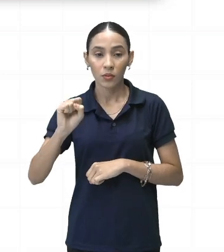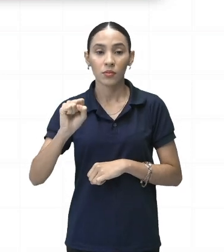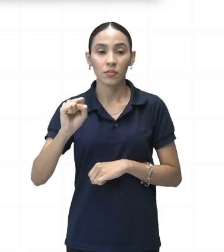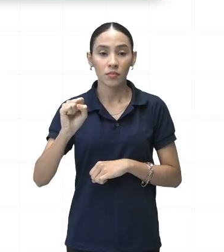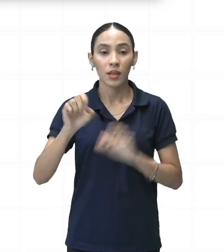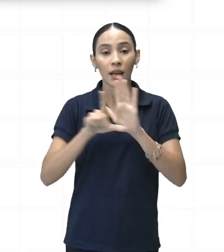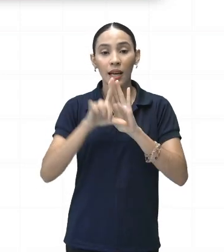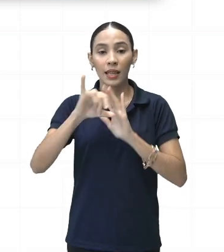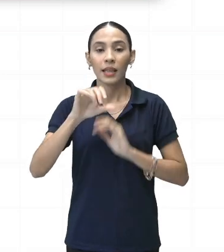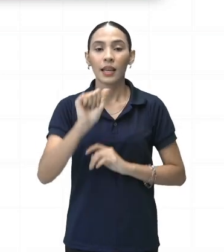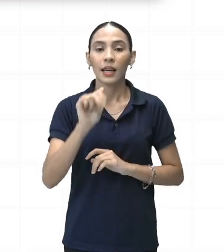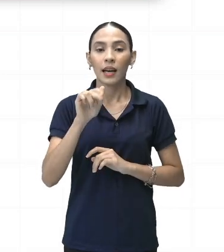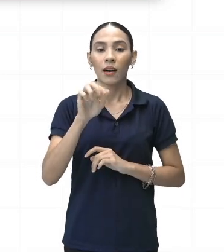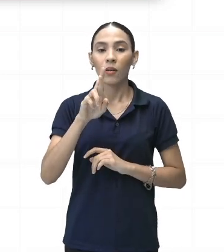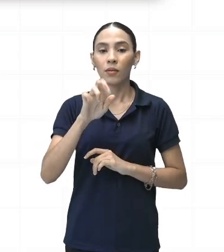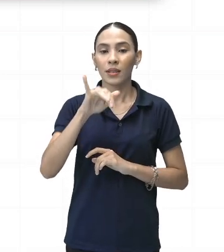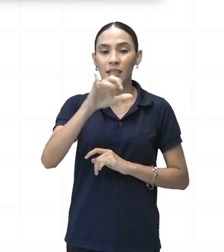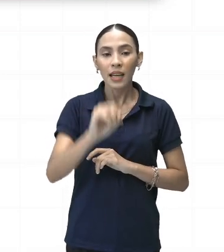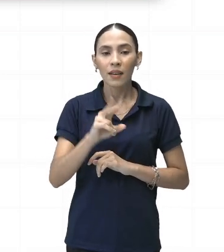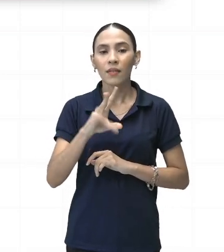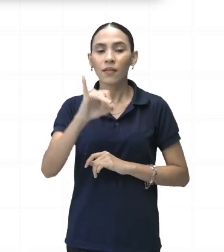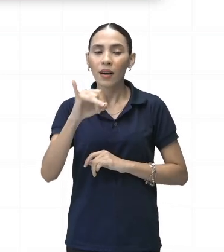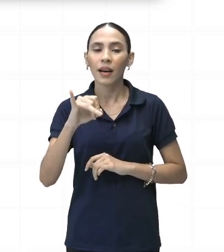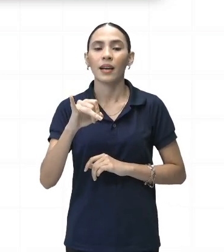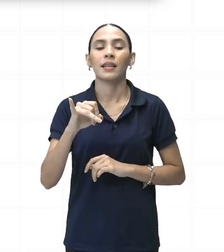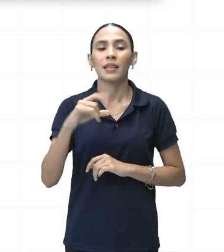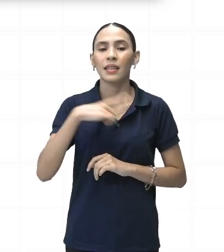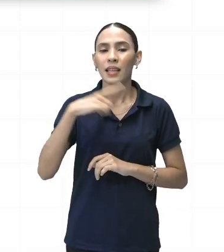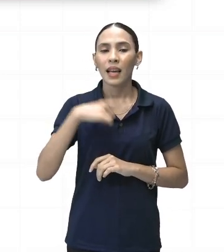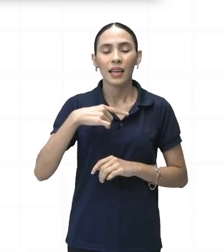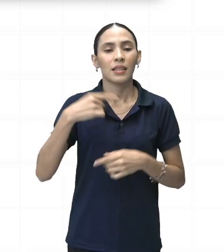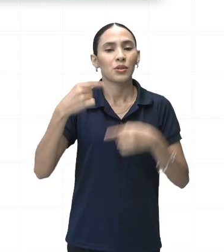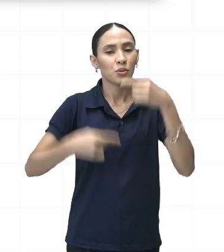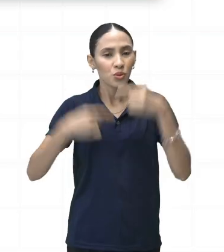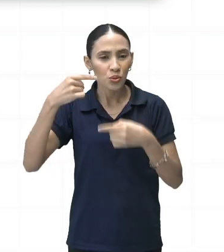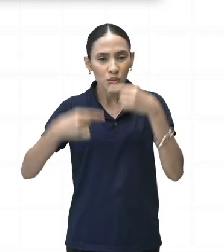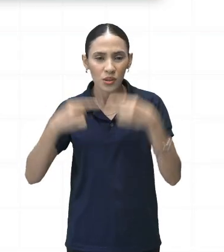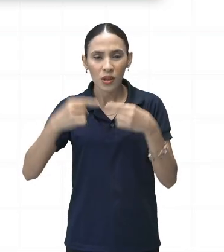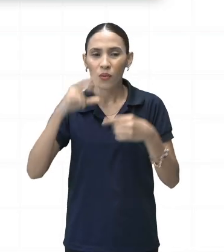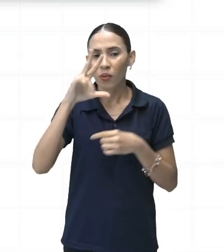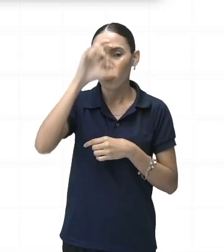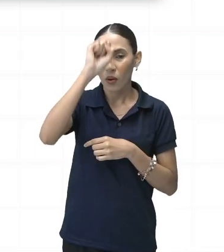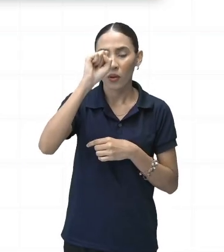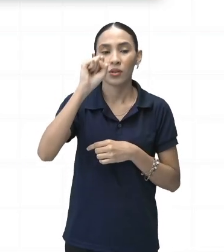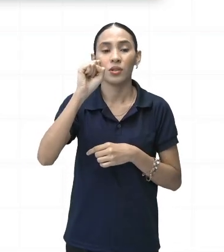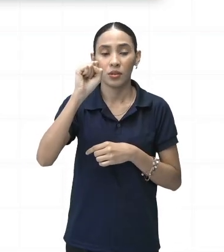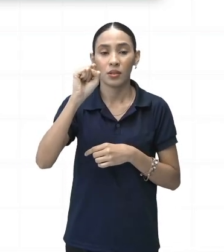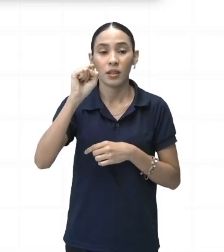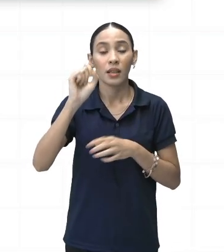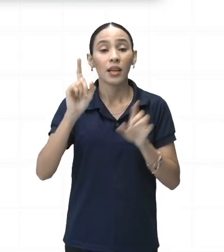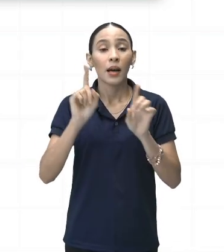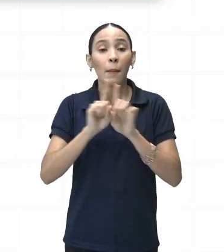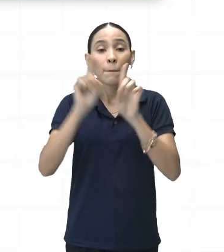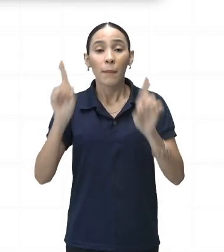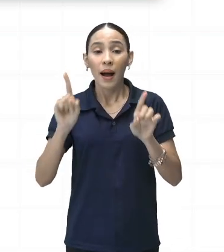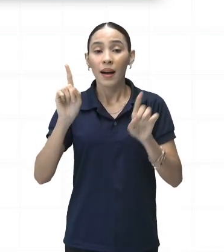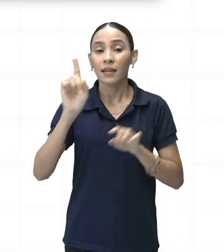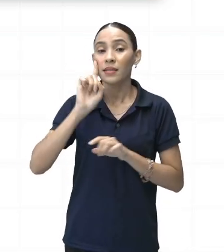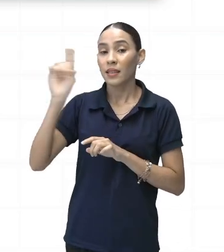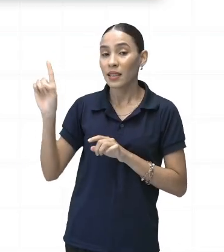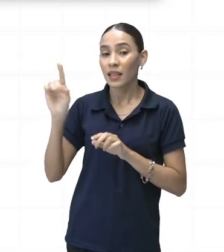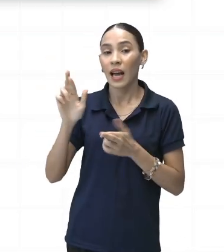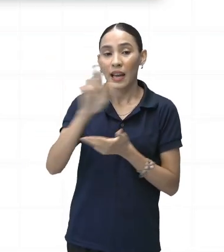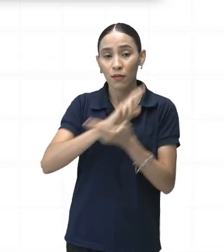1888, com a Lei Áurea, que vai gerar grande insatisfação entre os latifundiários. Em relação à questão abolicionista, vale